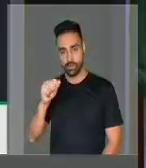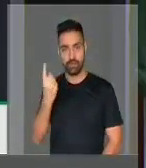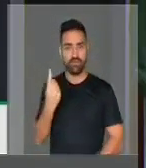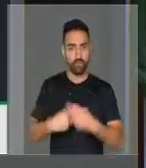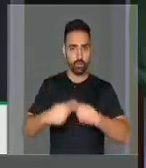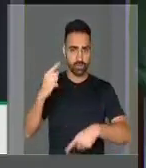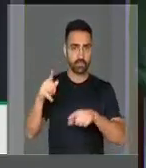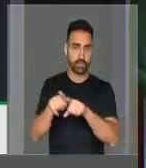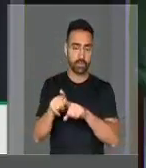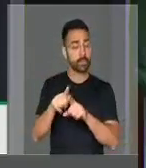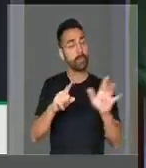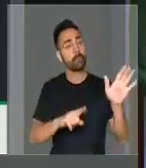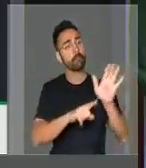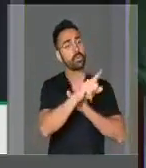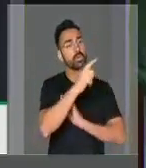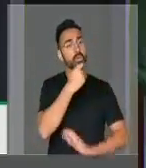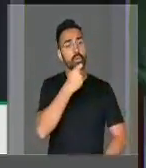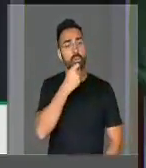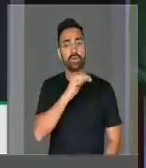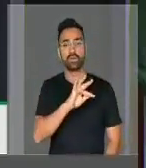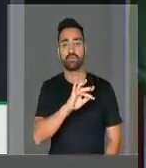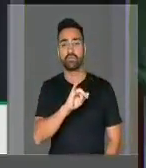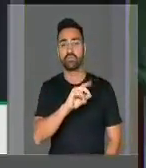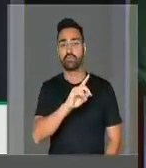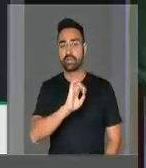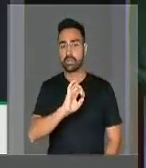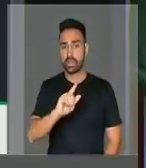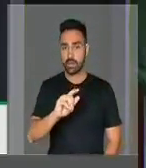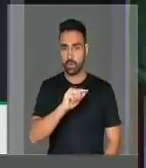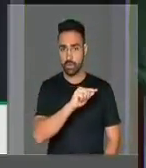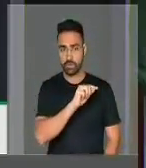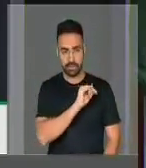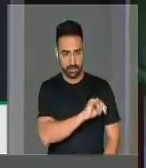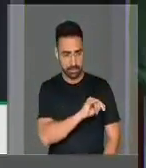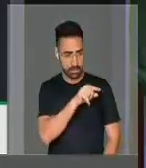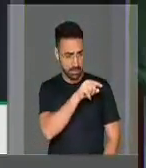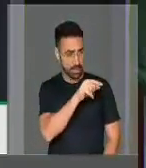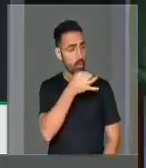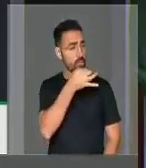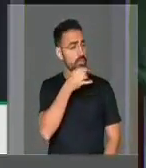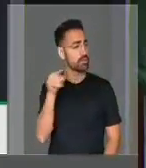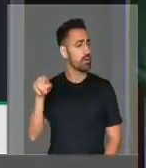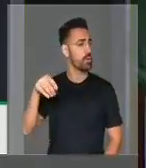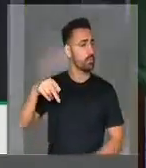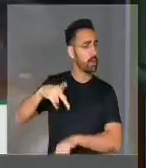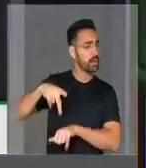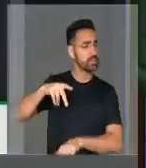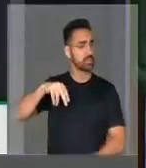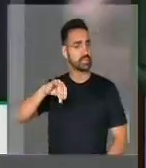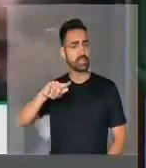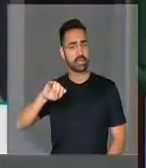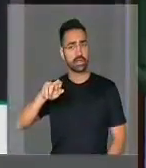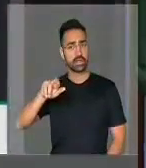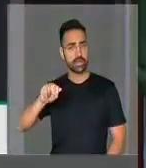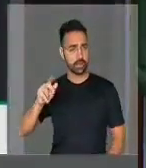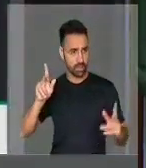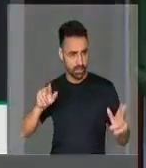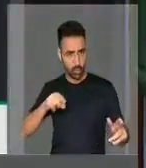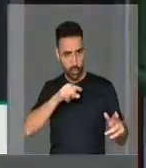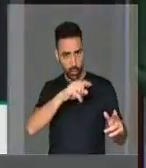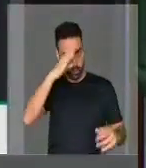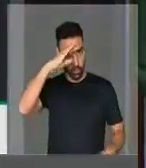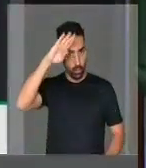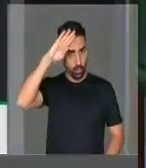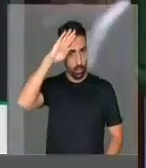a Fidel Castro se ele via na Nicarágua uma nova Cuba, e ele deu uma